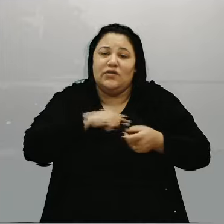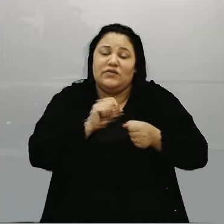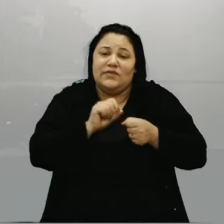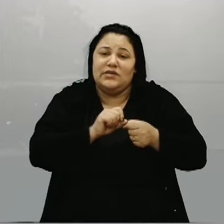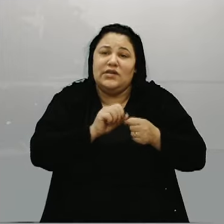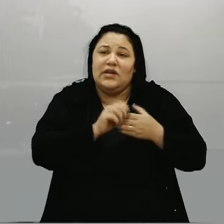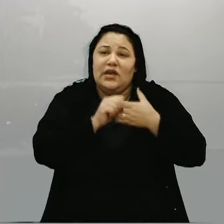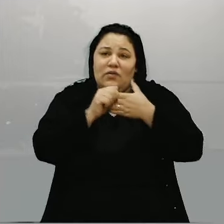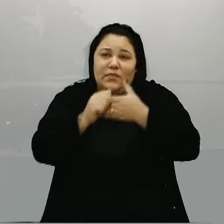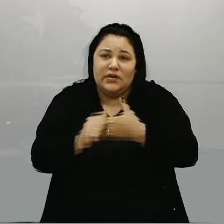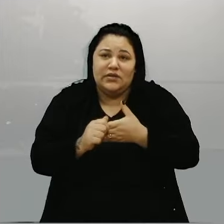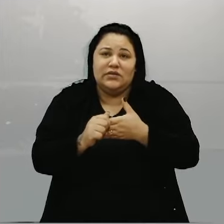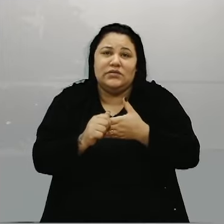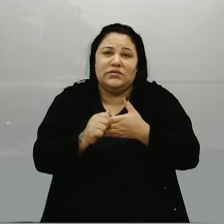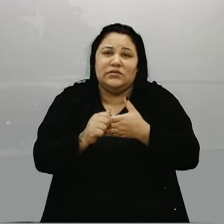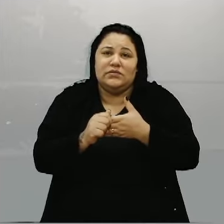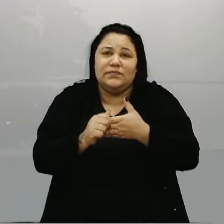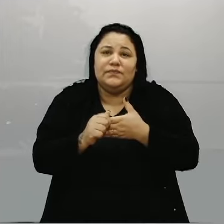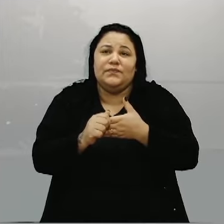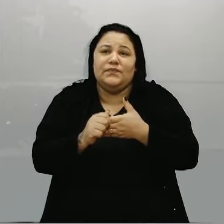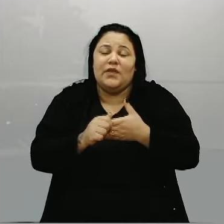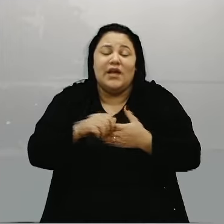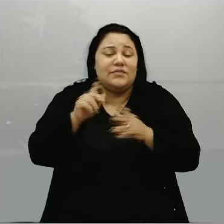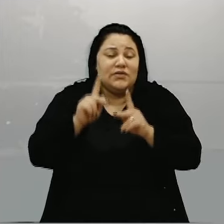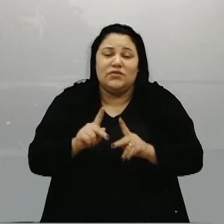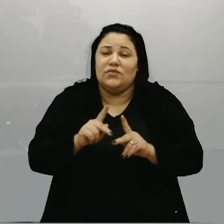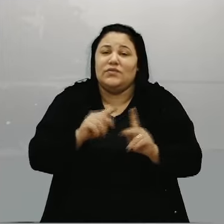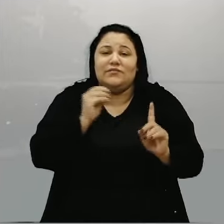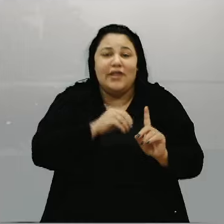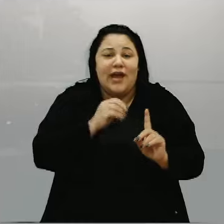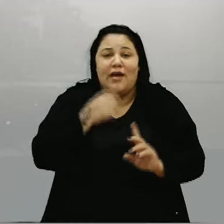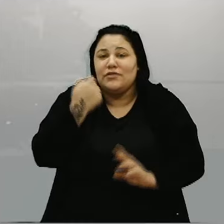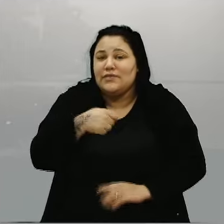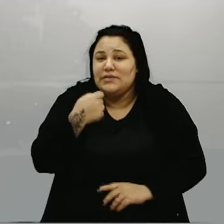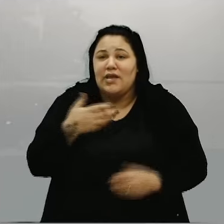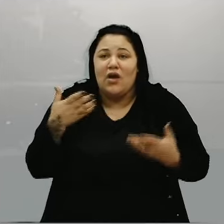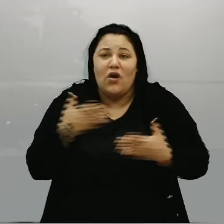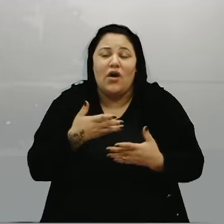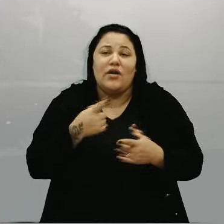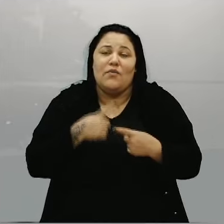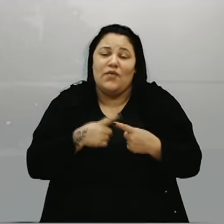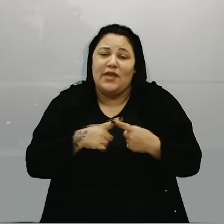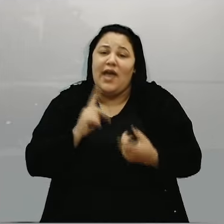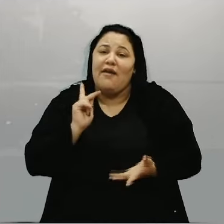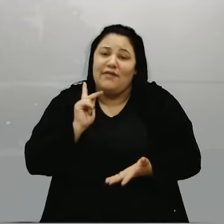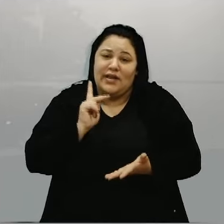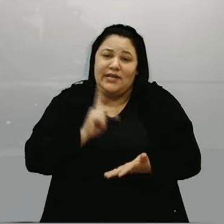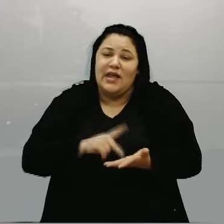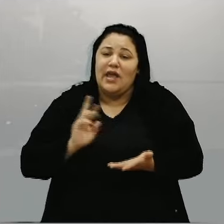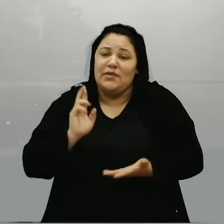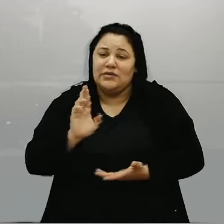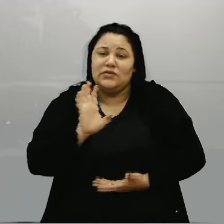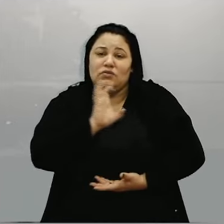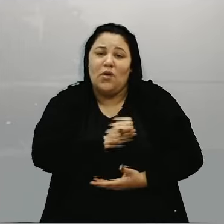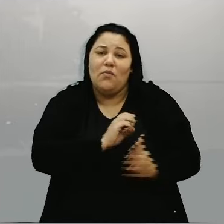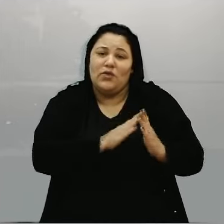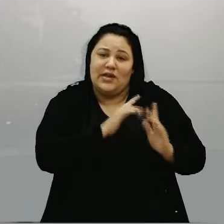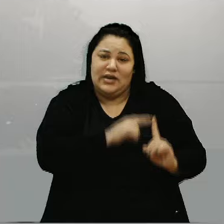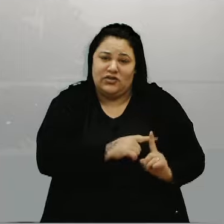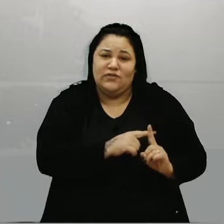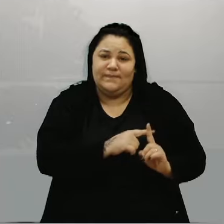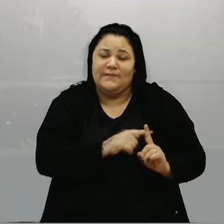as viúvas assistindo os necessitados que essa é a verdadeira expressão da igreja deum sociedade